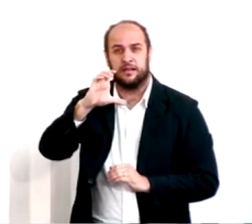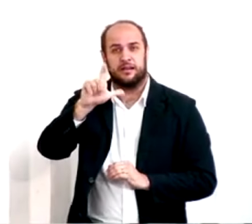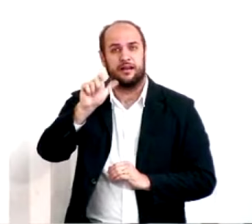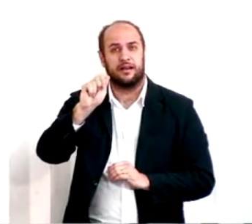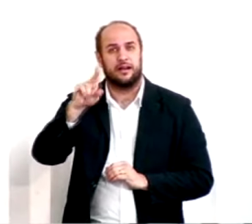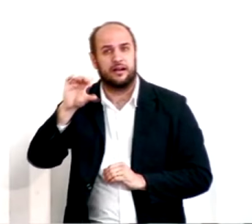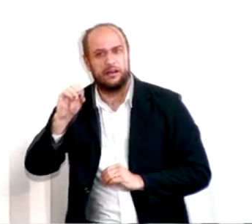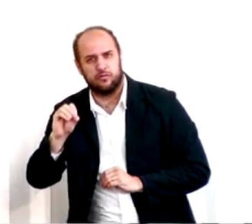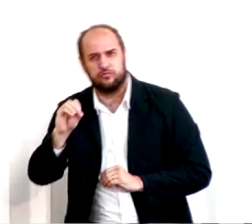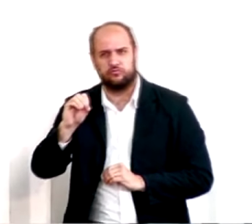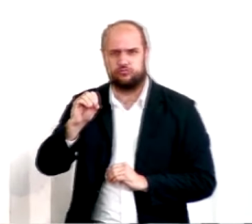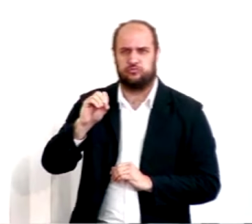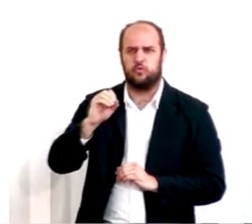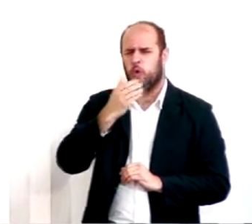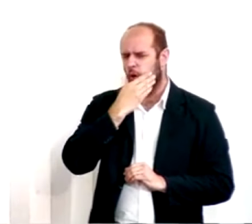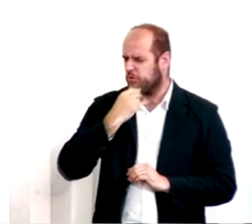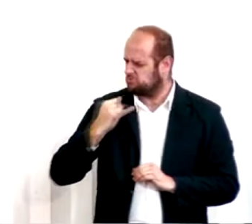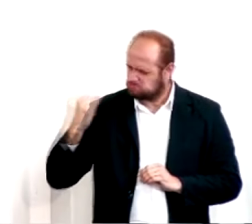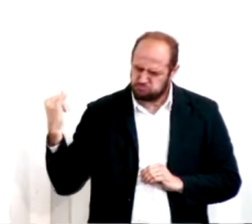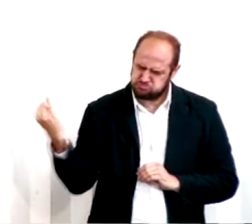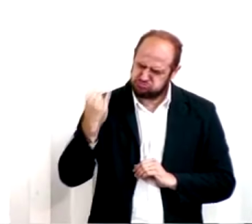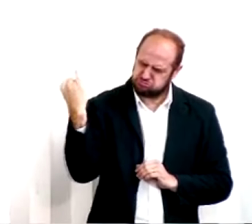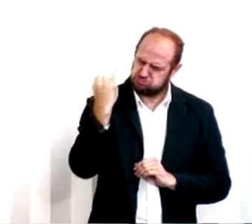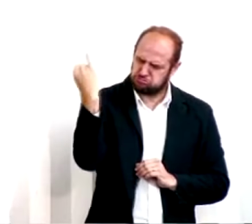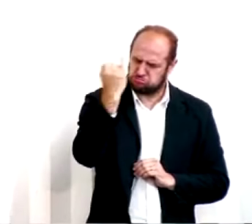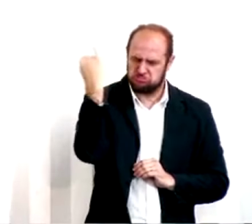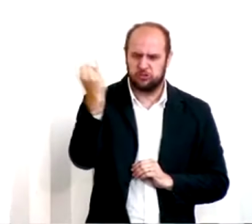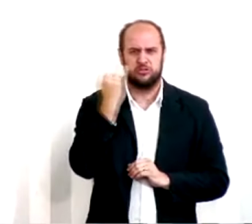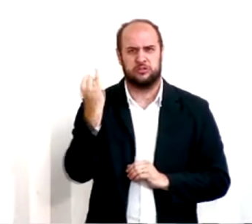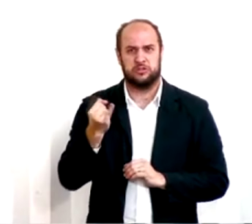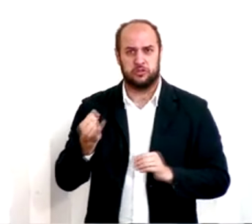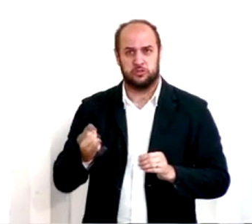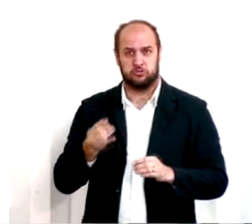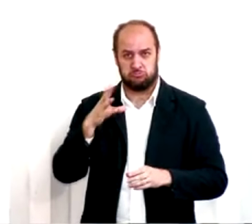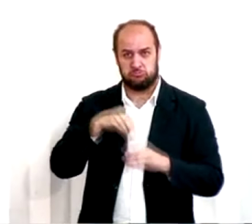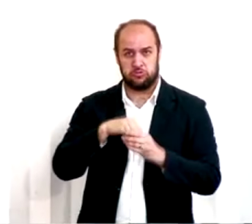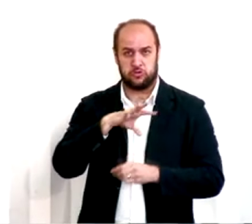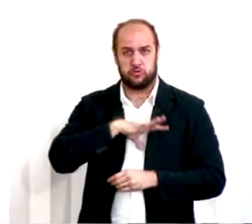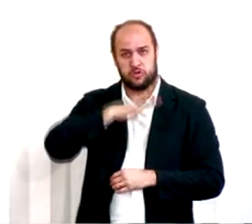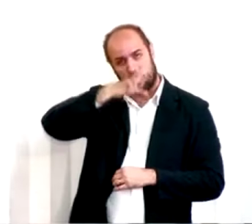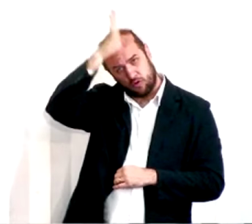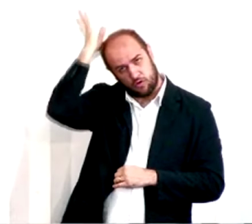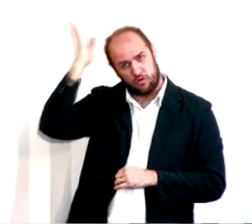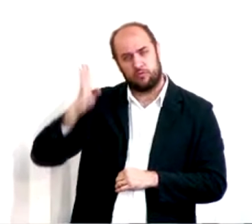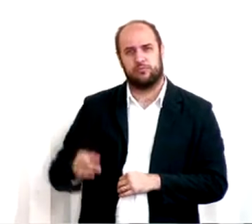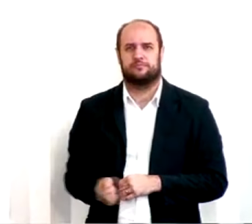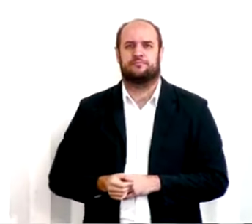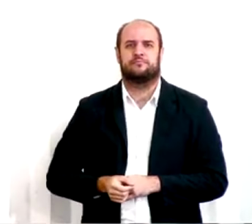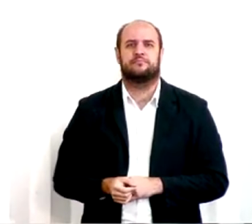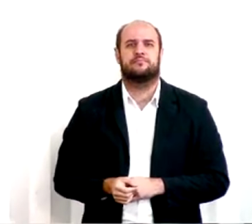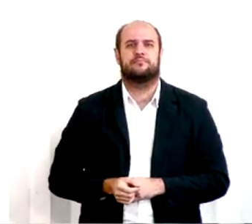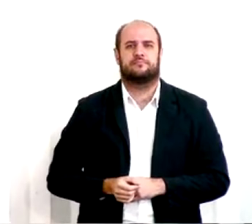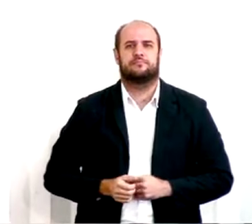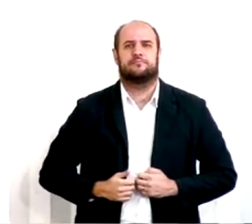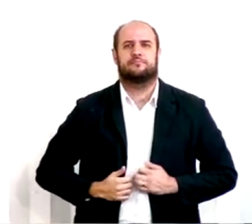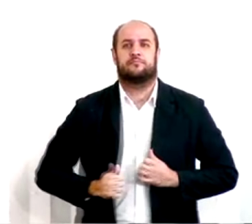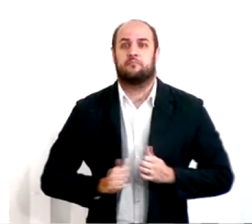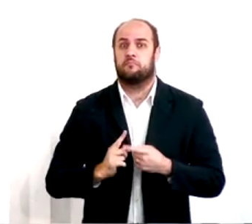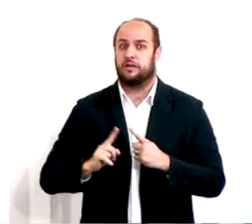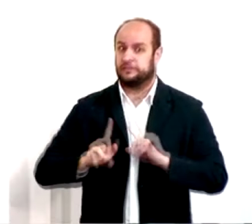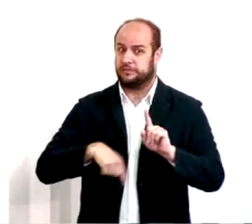conquistador da Bretanha um homem o portão de dentro do Império Romano mas quando ela identificada como Cristã ela é